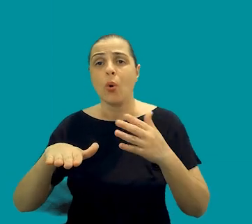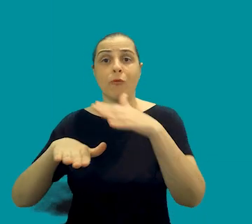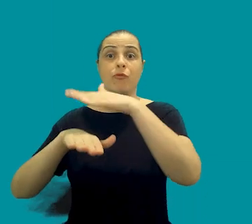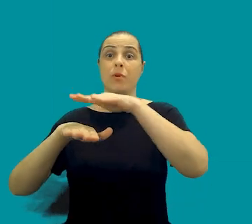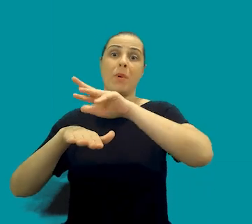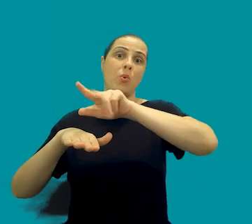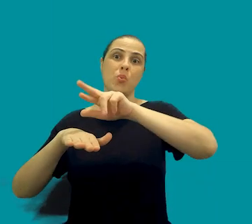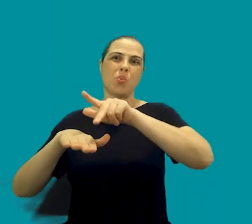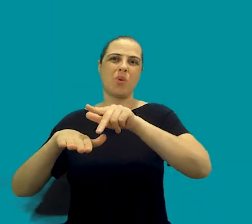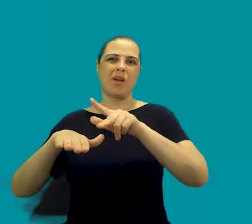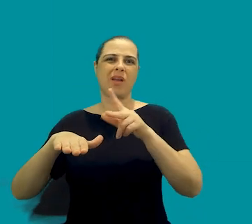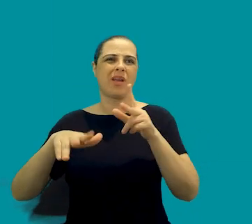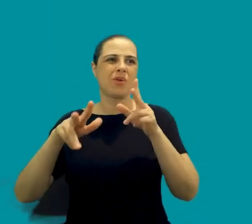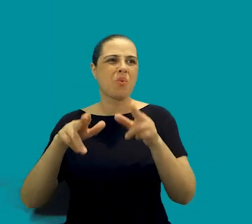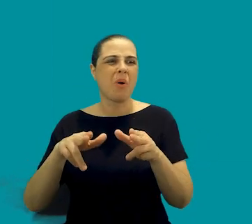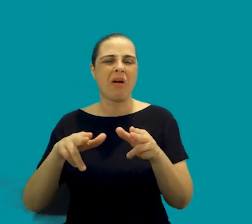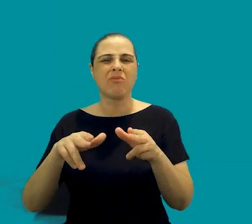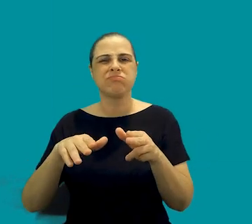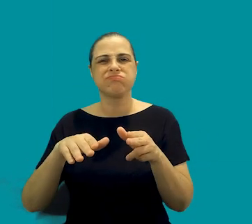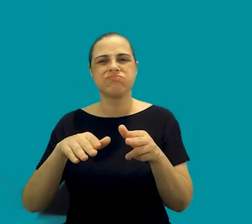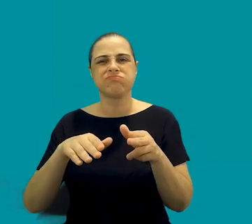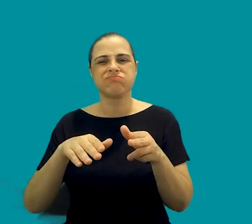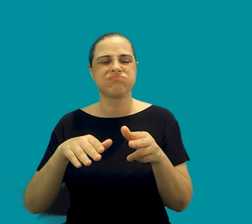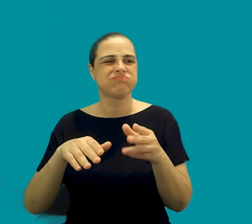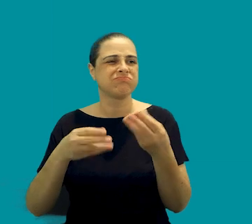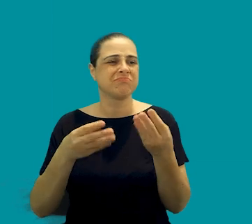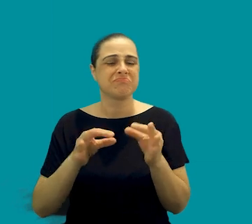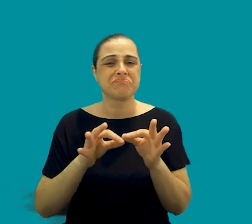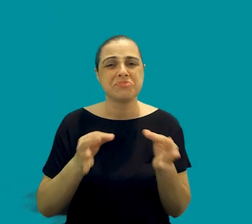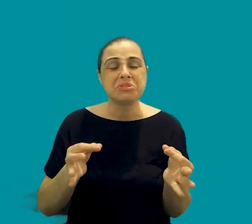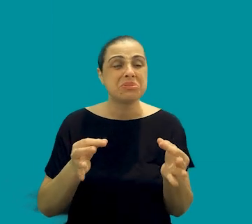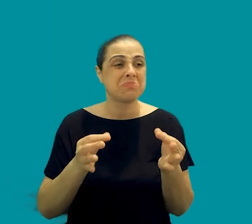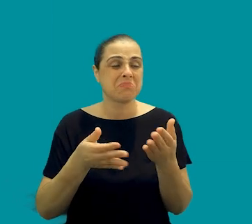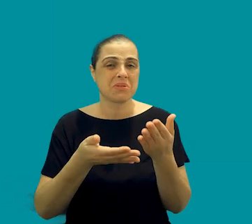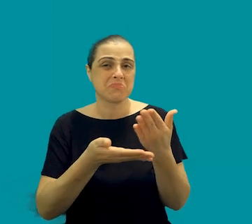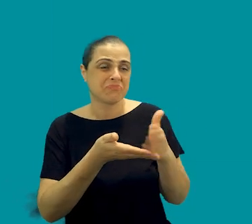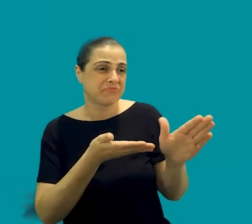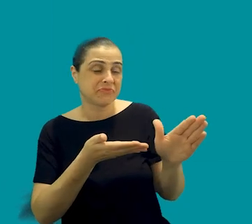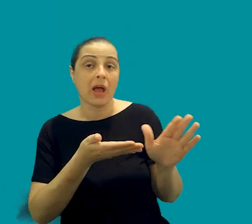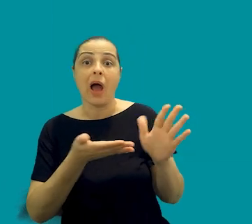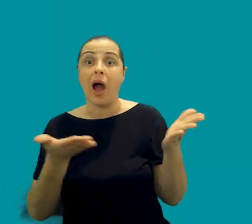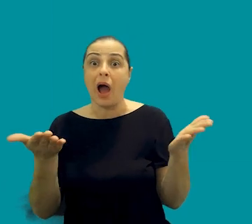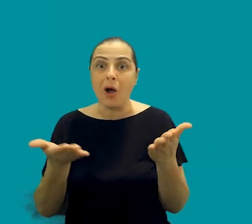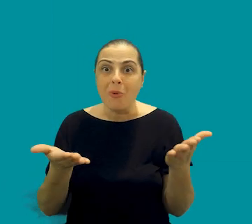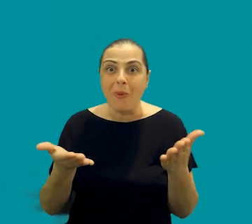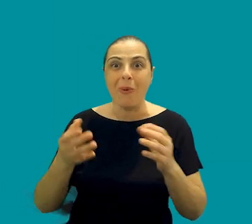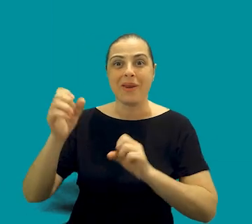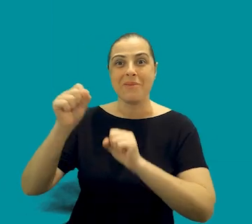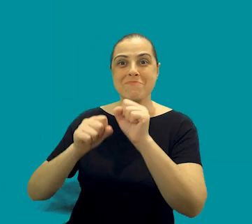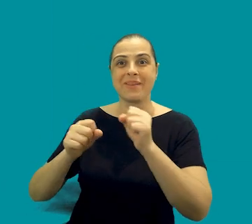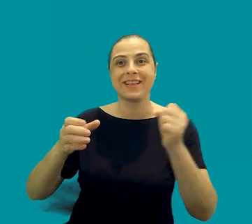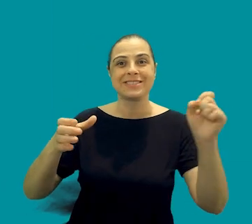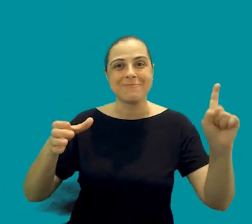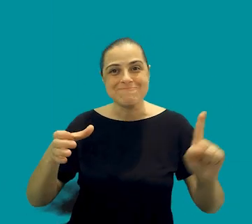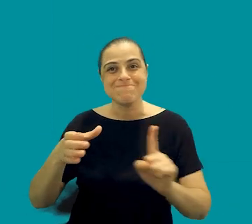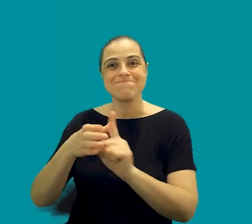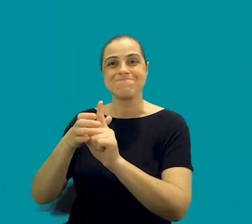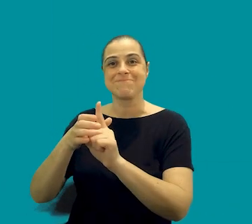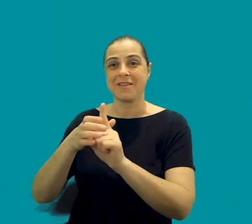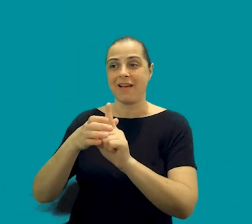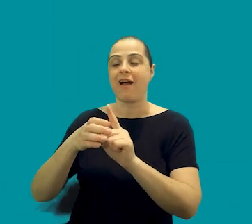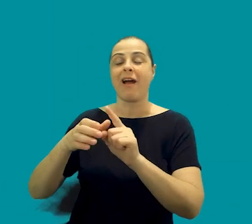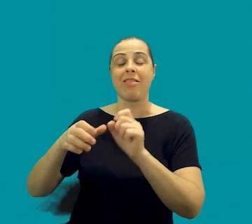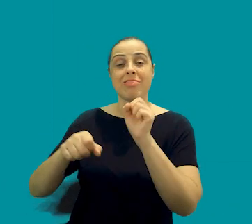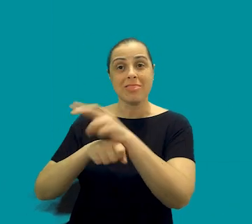mercado formal. Essas vagas, essa possibilidade, essa inserção em empresas, traz essa parcela de